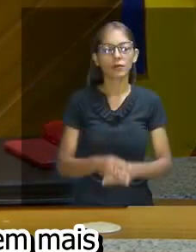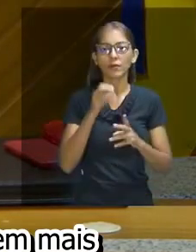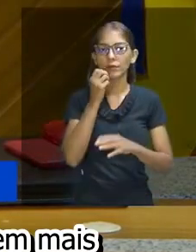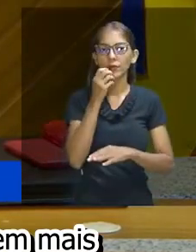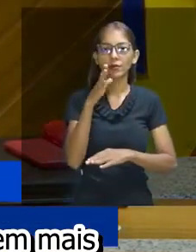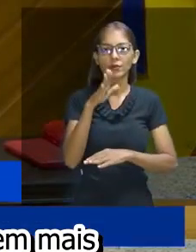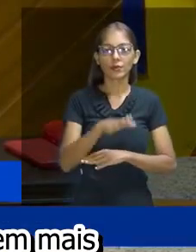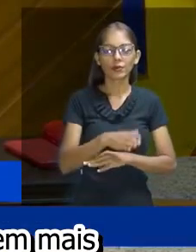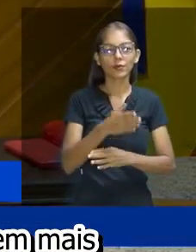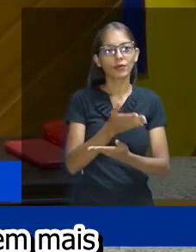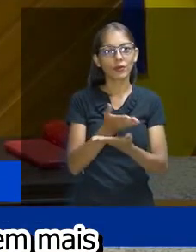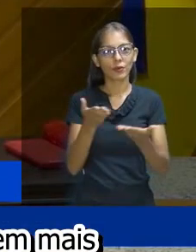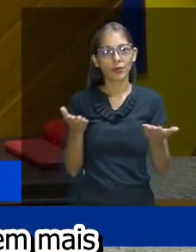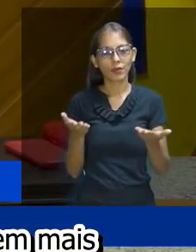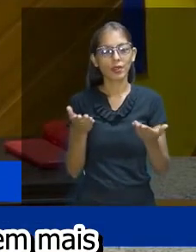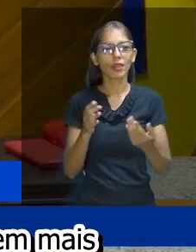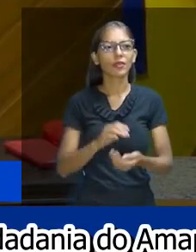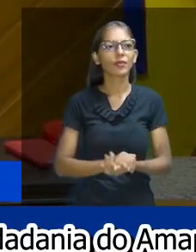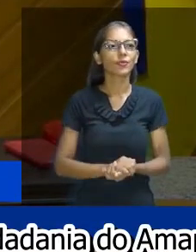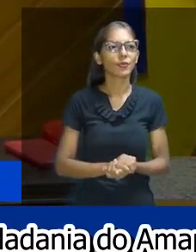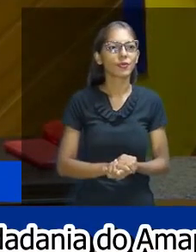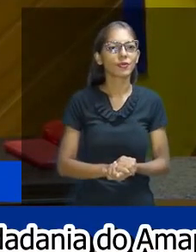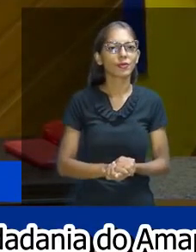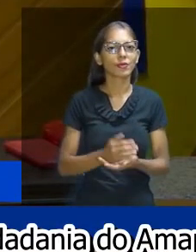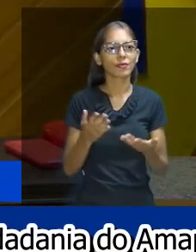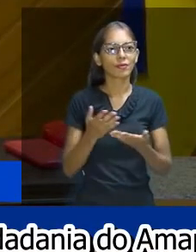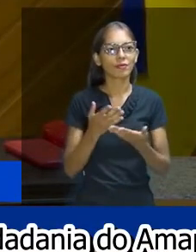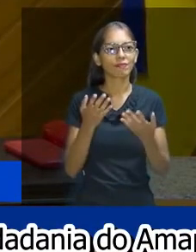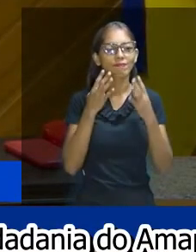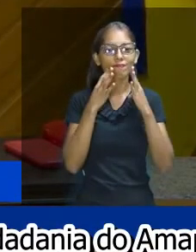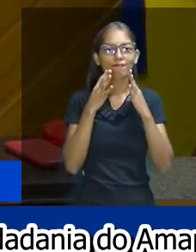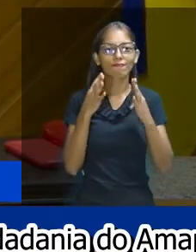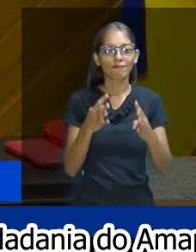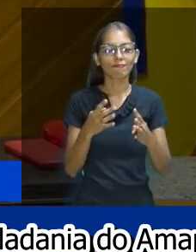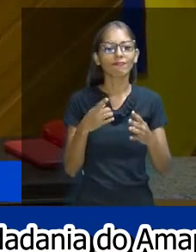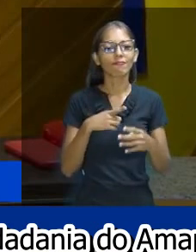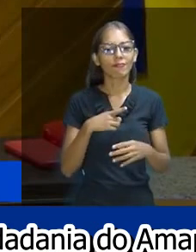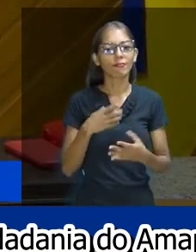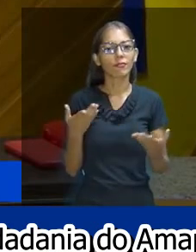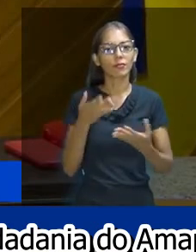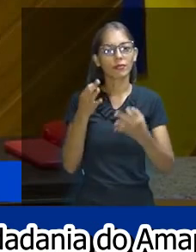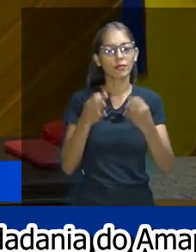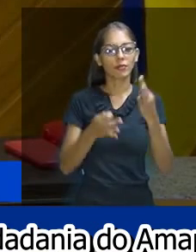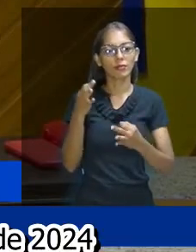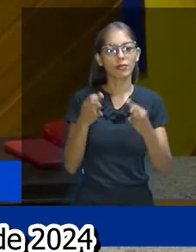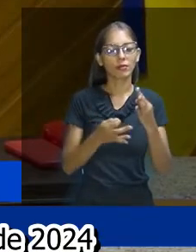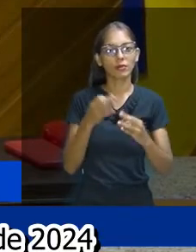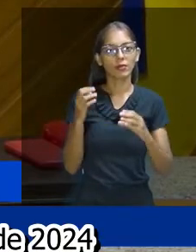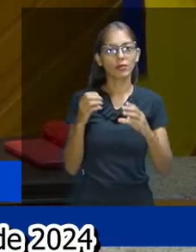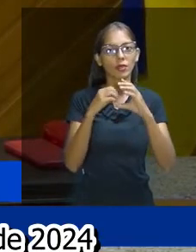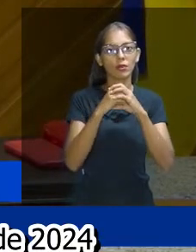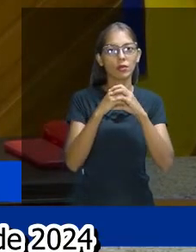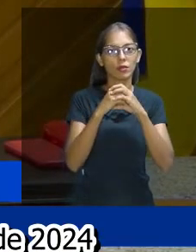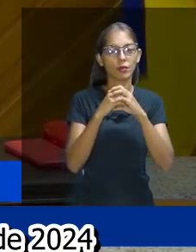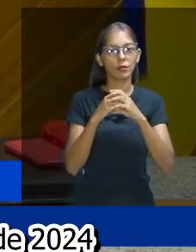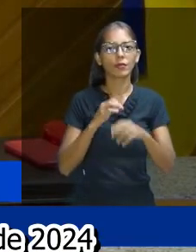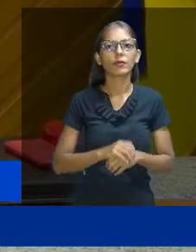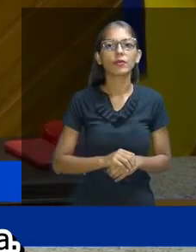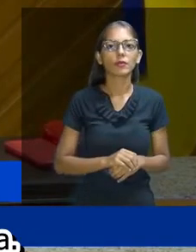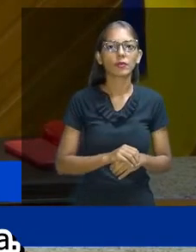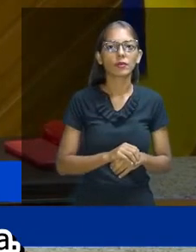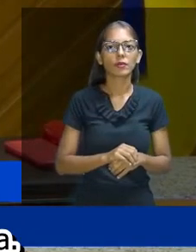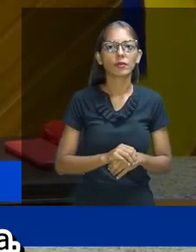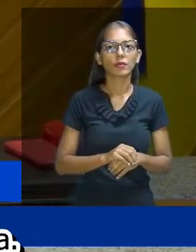tarde a todas e todos que nos acompanham em mais um julgamento do Tribunal Na Regional barra Eleitoral, inferior Tribunal da da tela, Cidadania primeira sessão do Amapá,